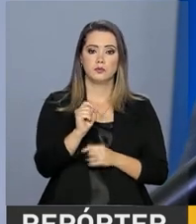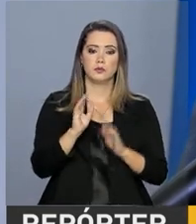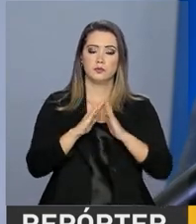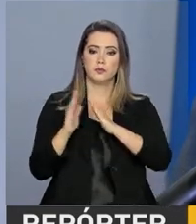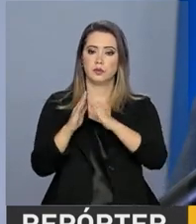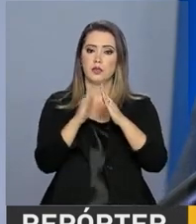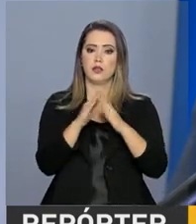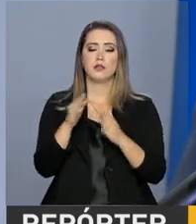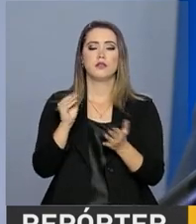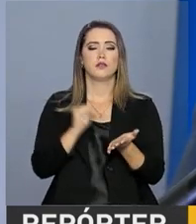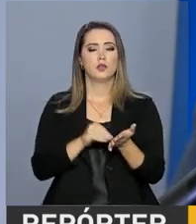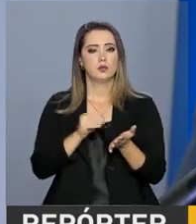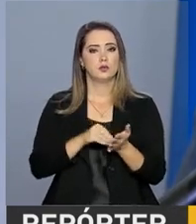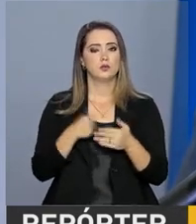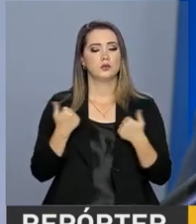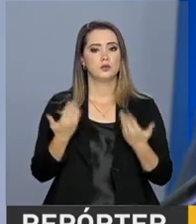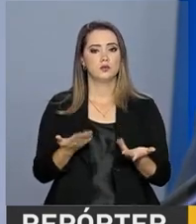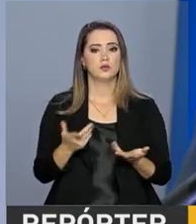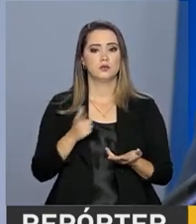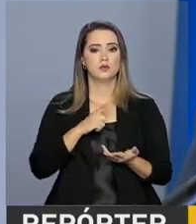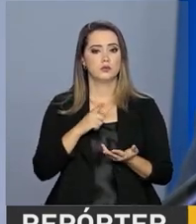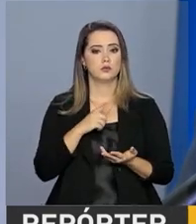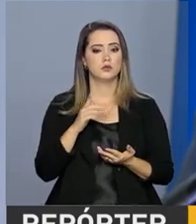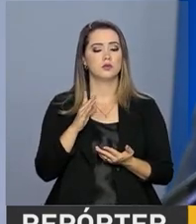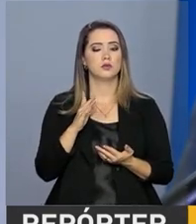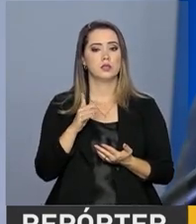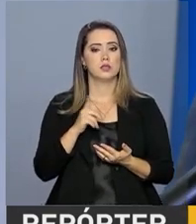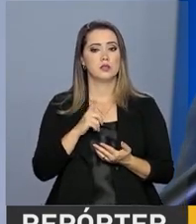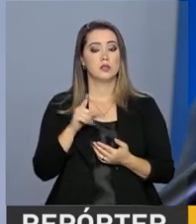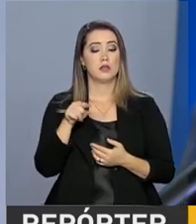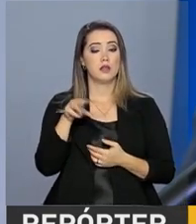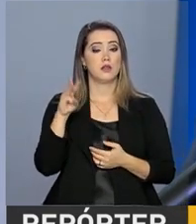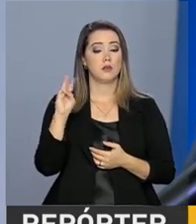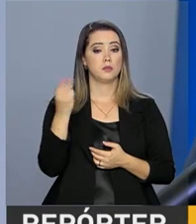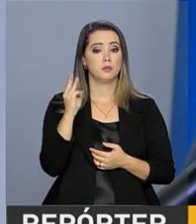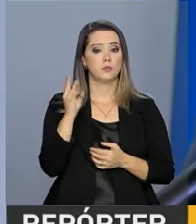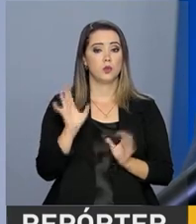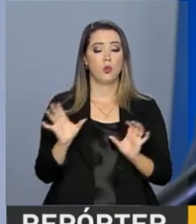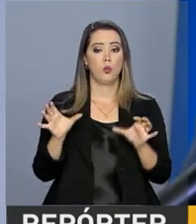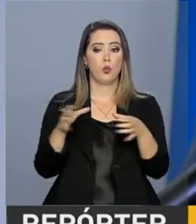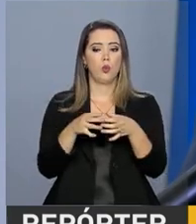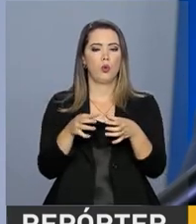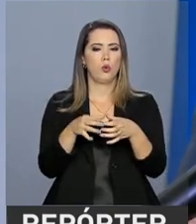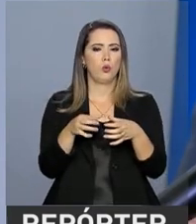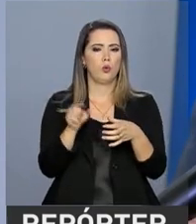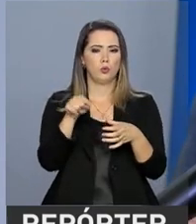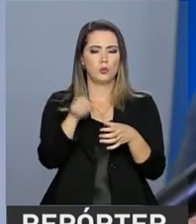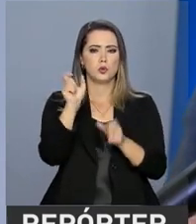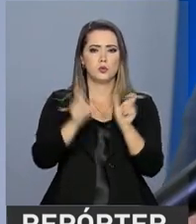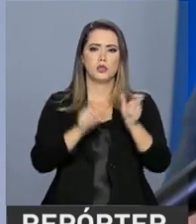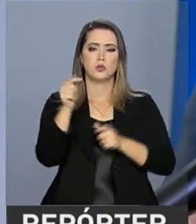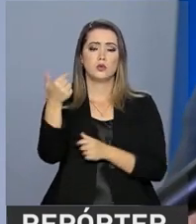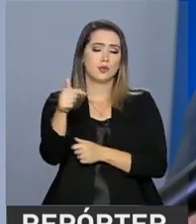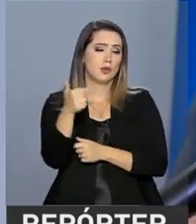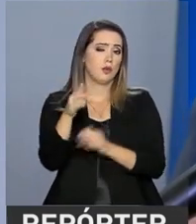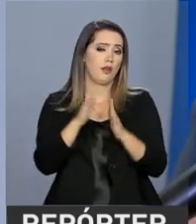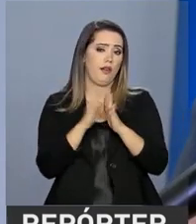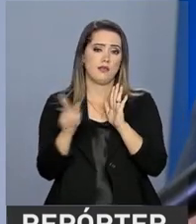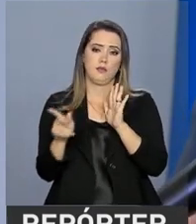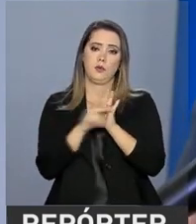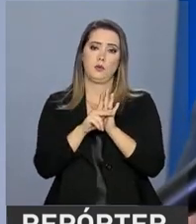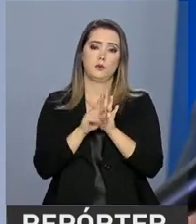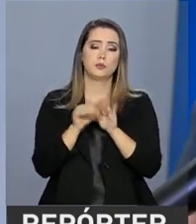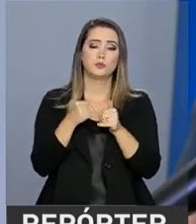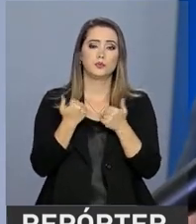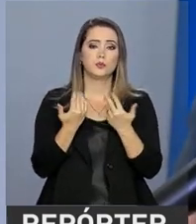habitação ea gente tem é imperatriz também uma fatia considerável dessas pessoas que não têm habitação